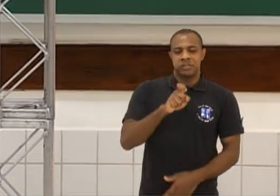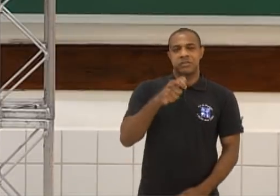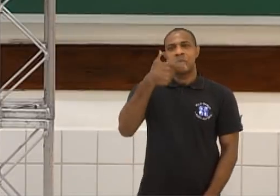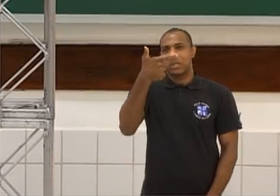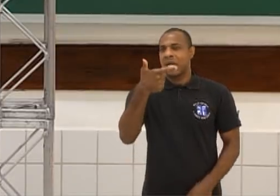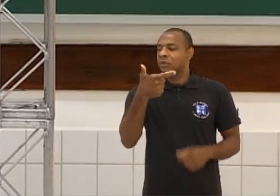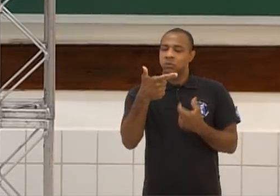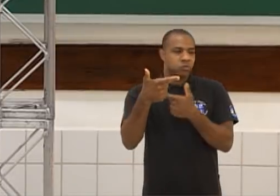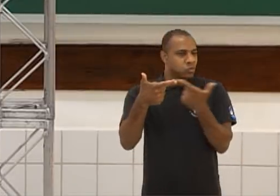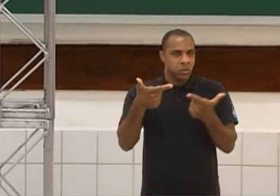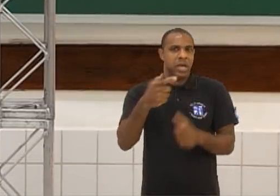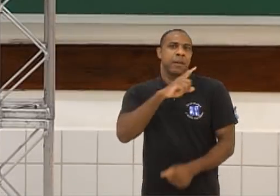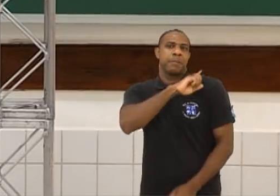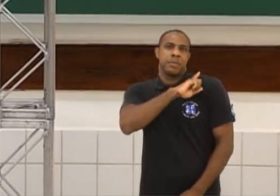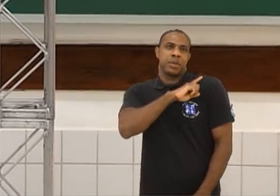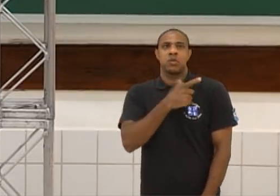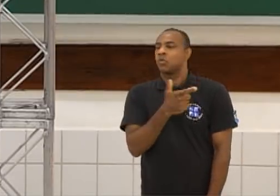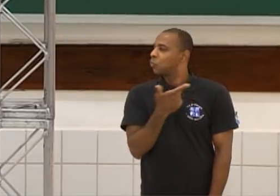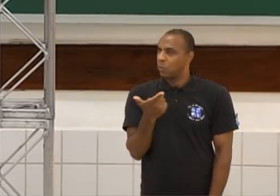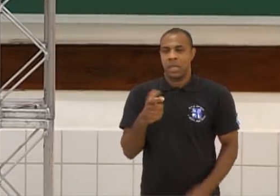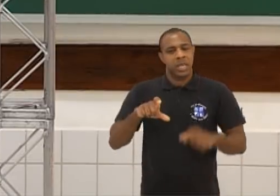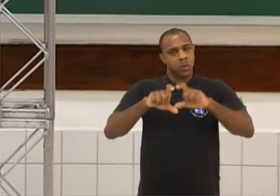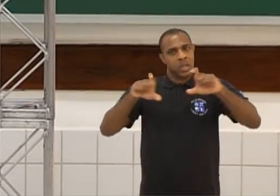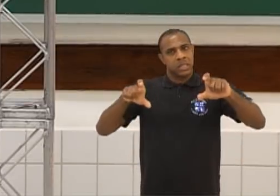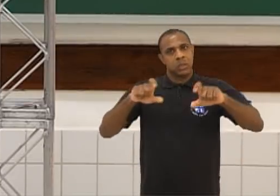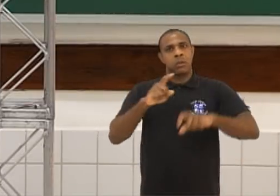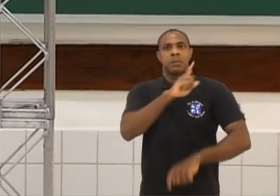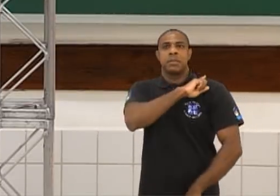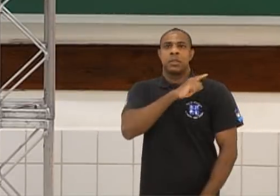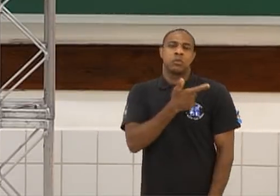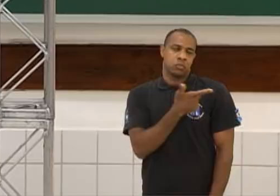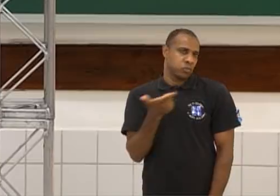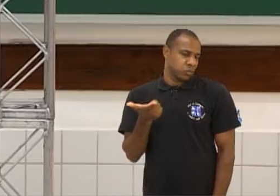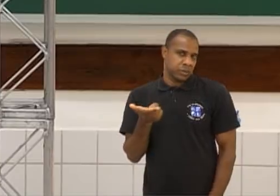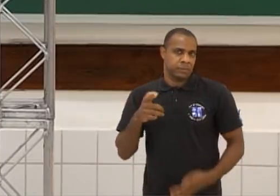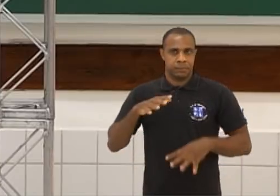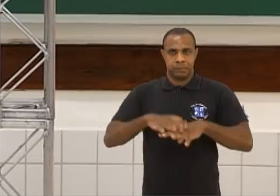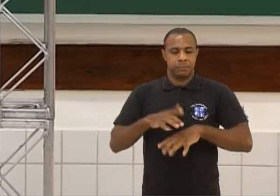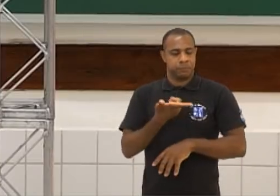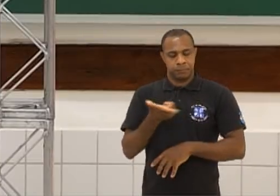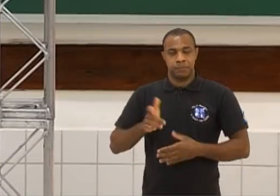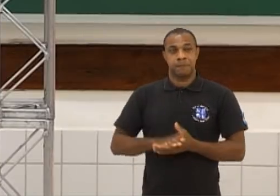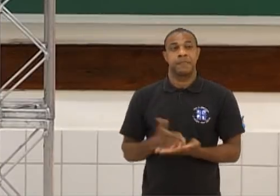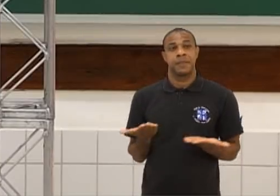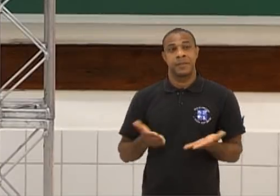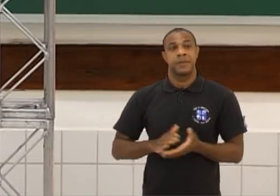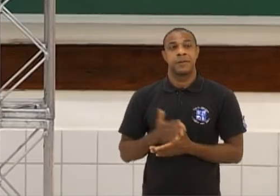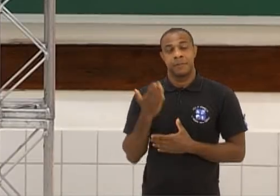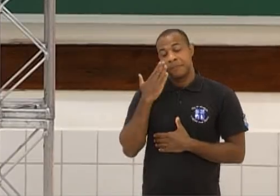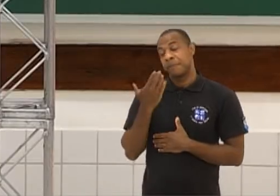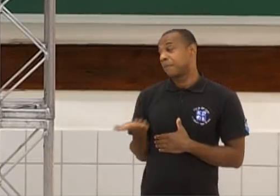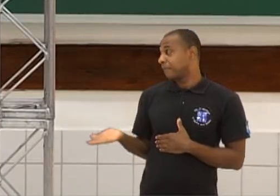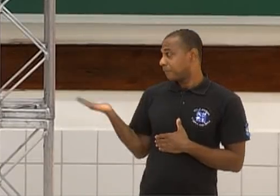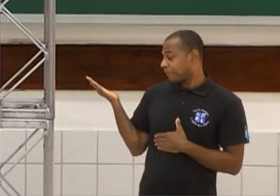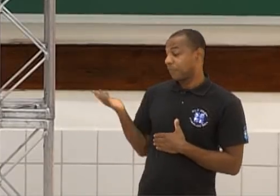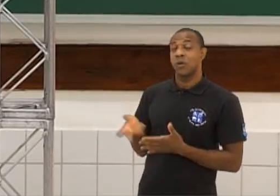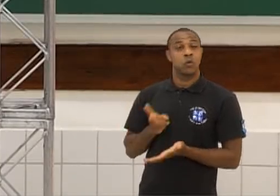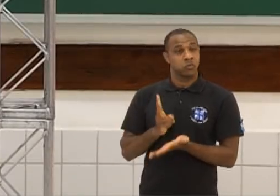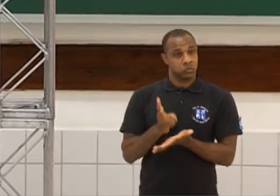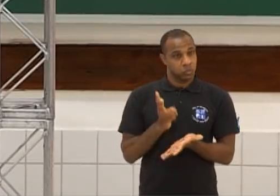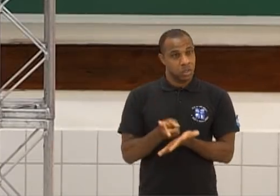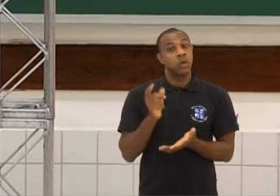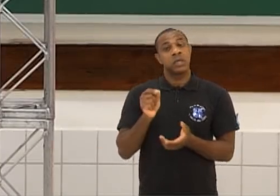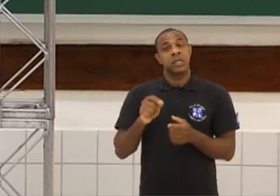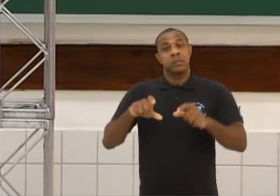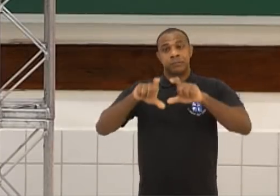quinta. Né? Então, foram exemplos que a gente viu que não são equações do primeiro grau. E para aquecer, né, a gente vai continuar falando sobre